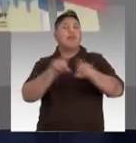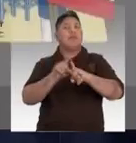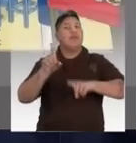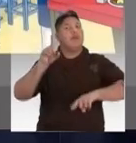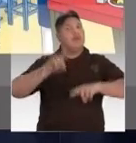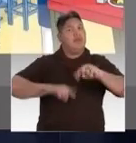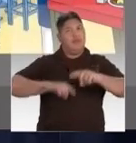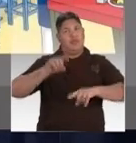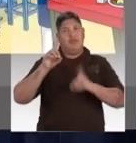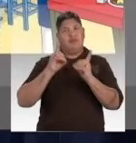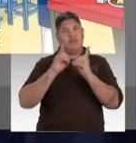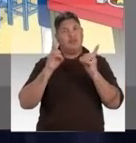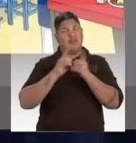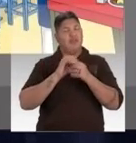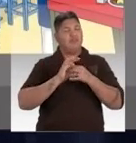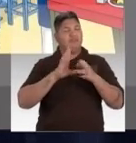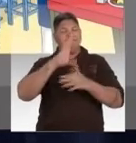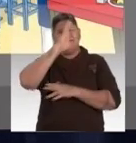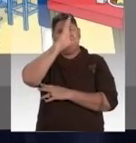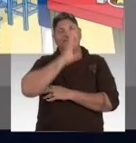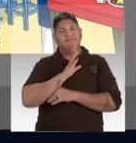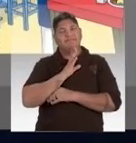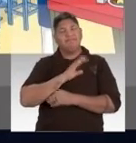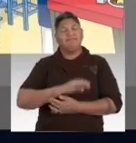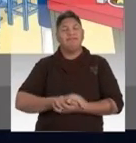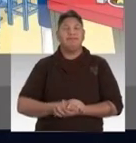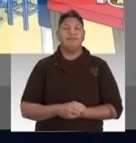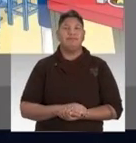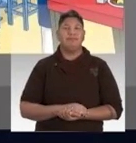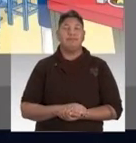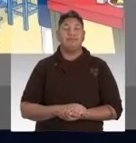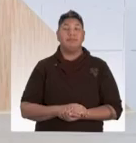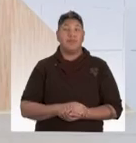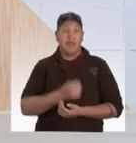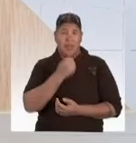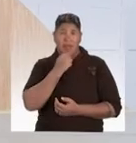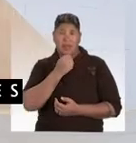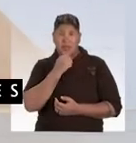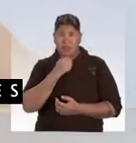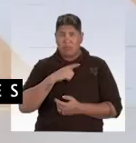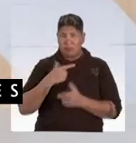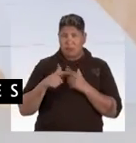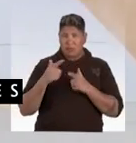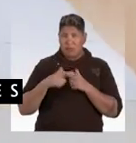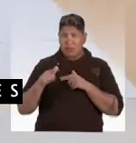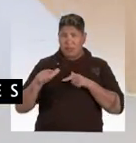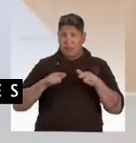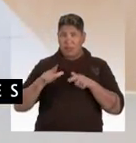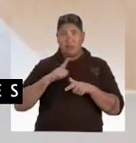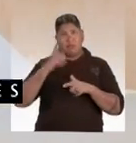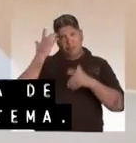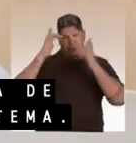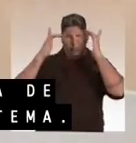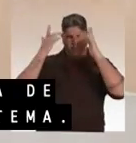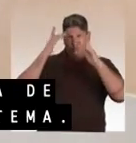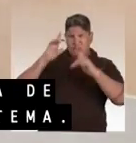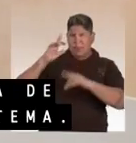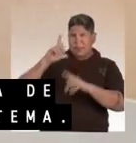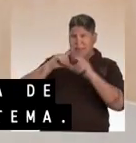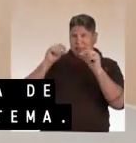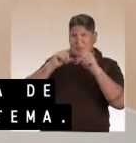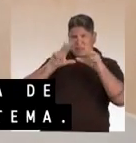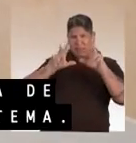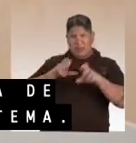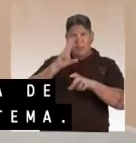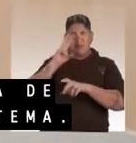material didático exclusivo e gratuito produzido pelo MPT. Ainda sobre fraudes trabalhistas, recebemos uma dúvida